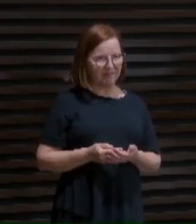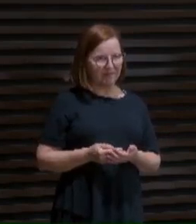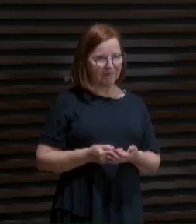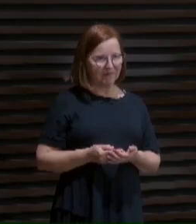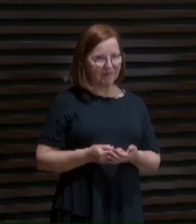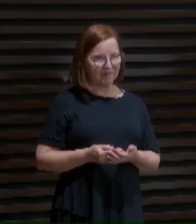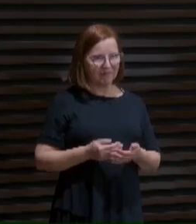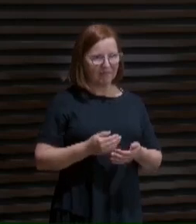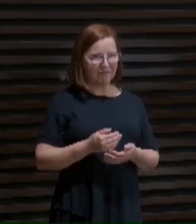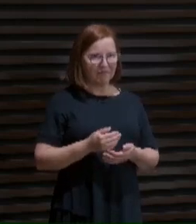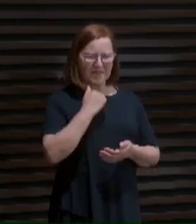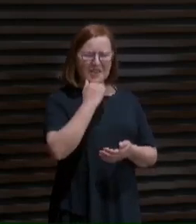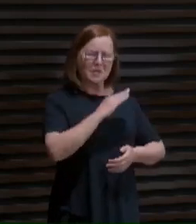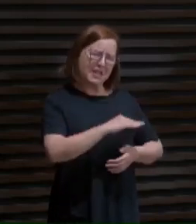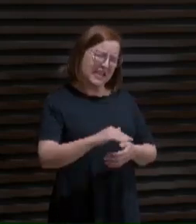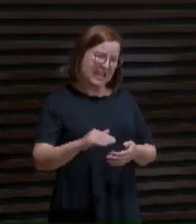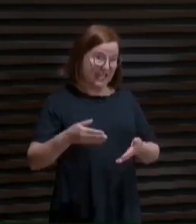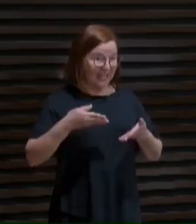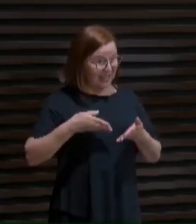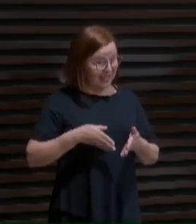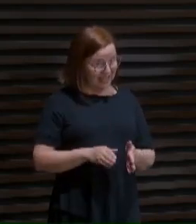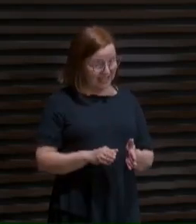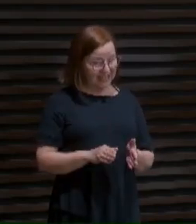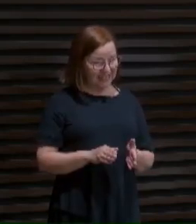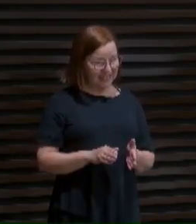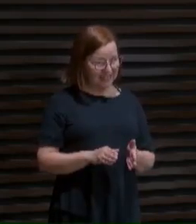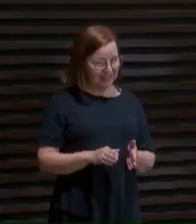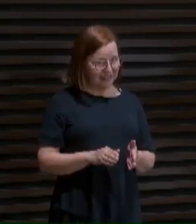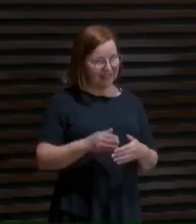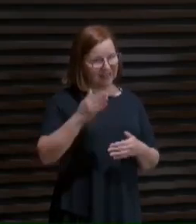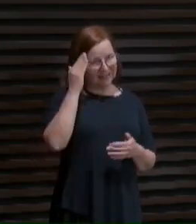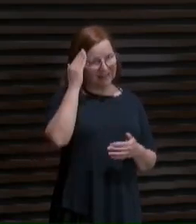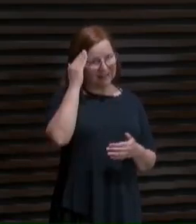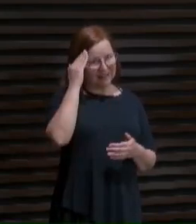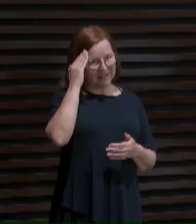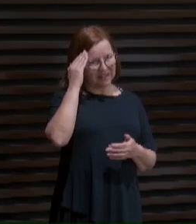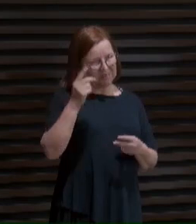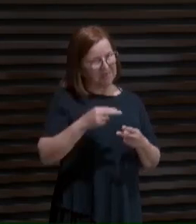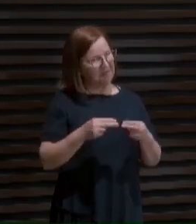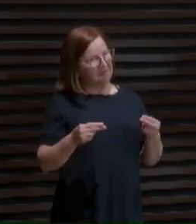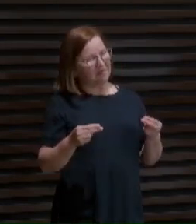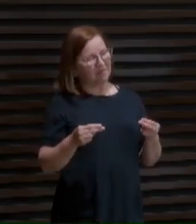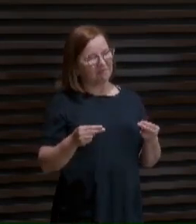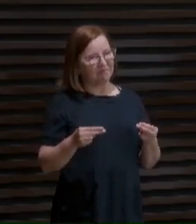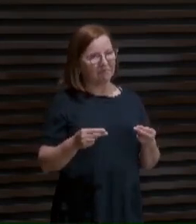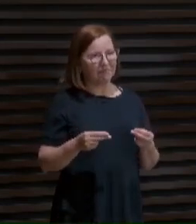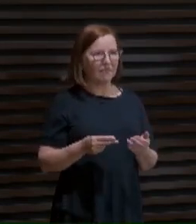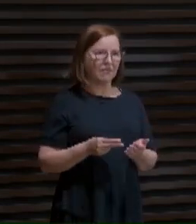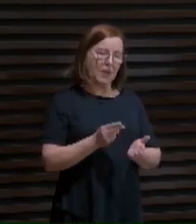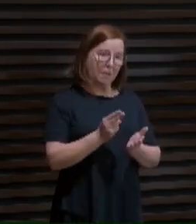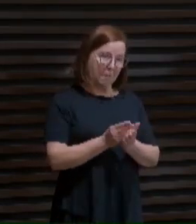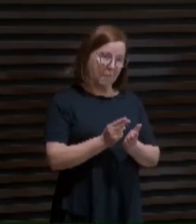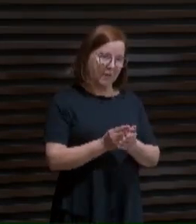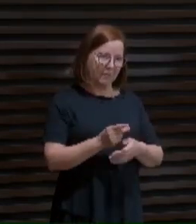Nenhuma criança nasce sabendo alguma coisa, ainda que tenha